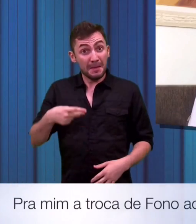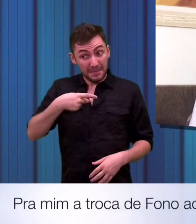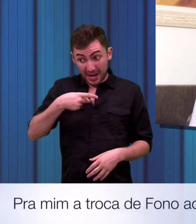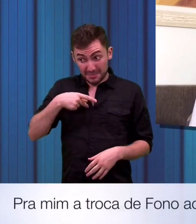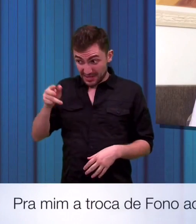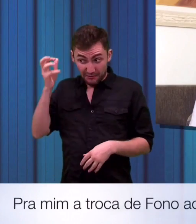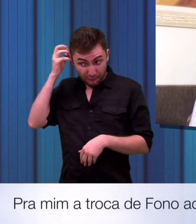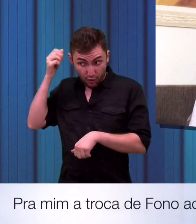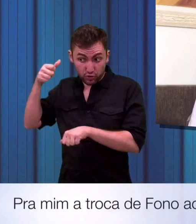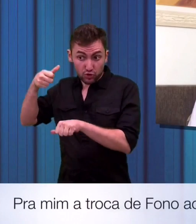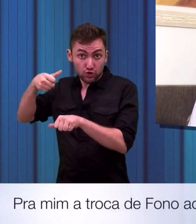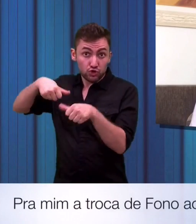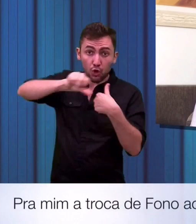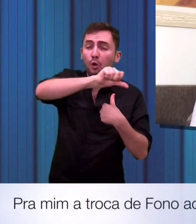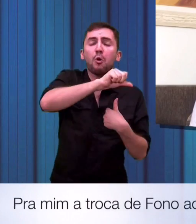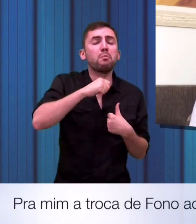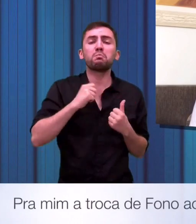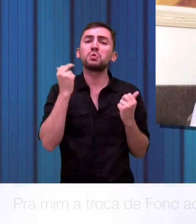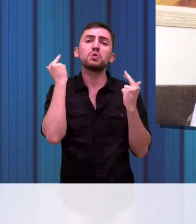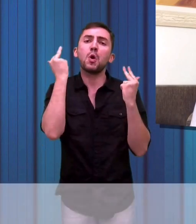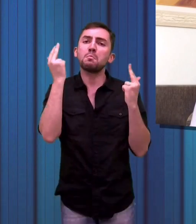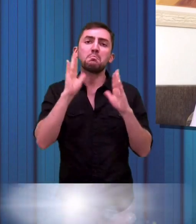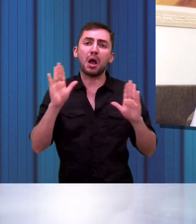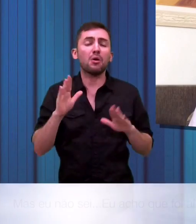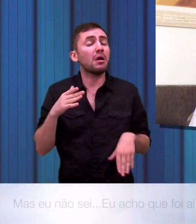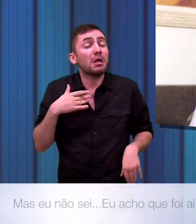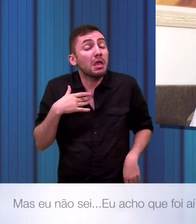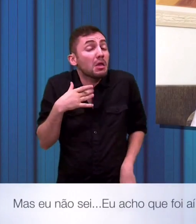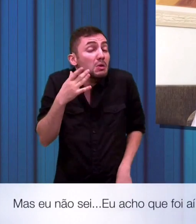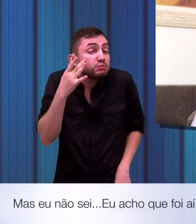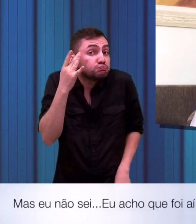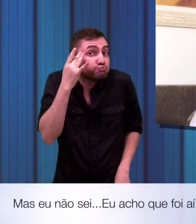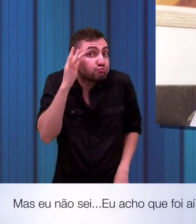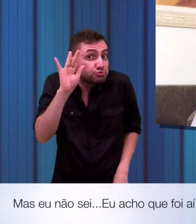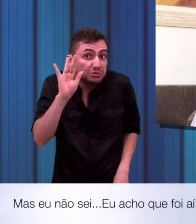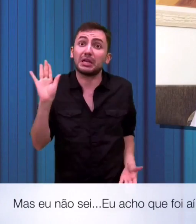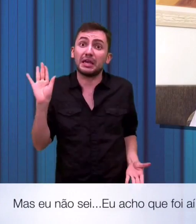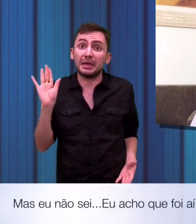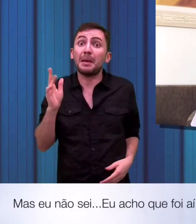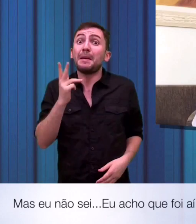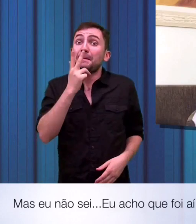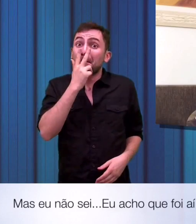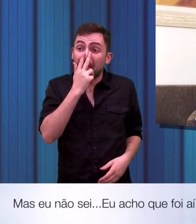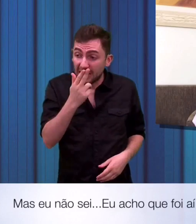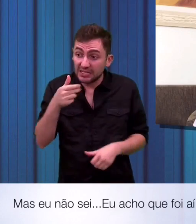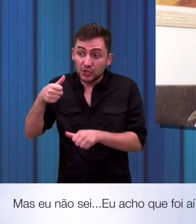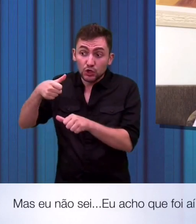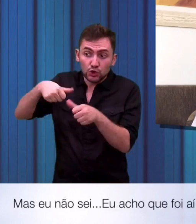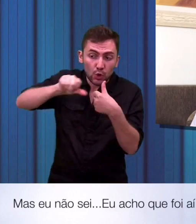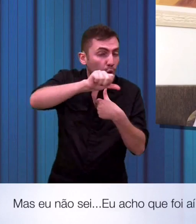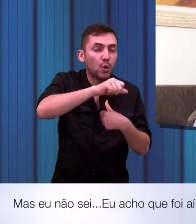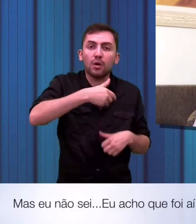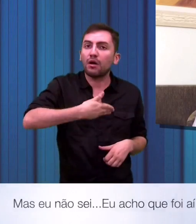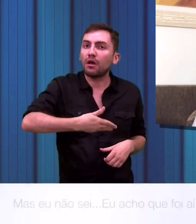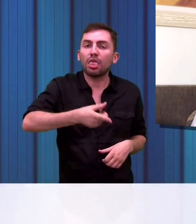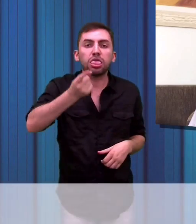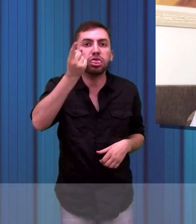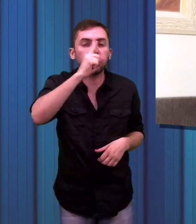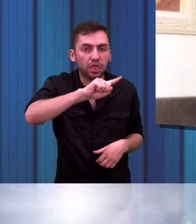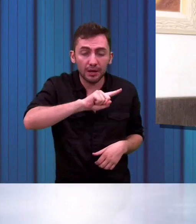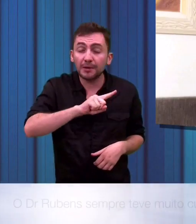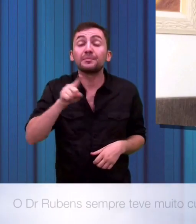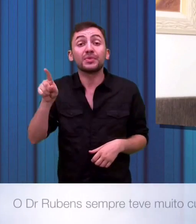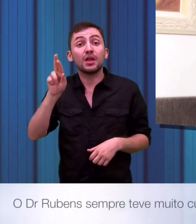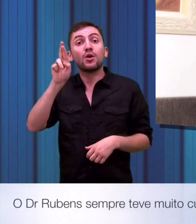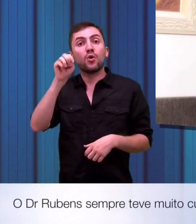Para mim, a troca de fono acabou sendo um procedimento normal, mas eu não sei, eu acho que é aí que as coisas começaram a não dar muito